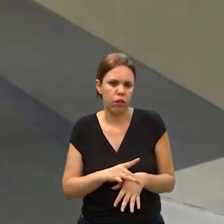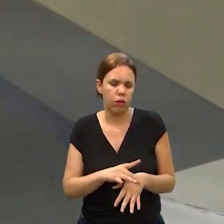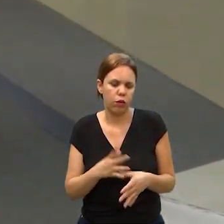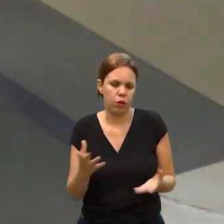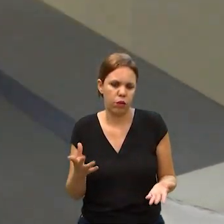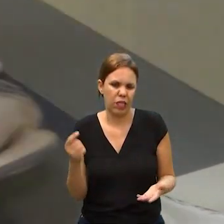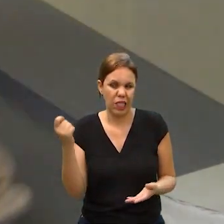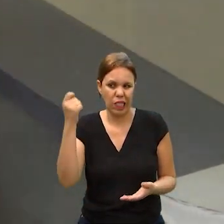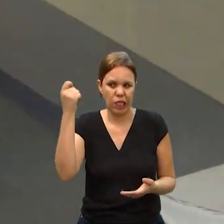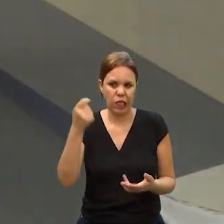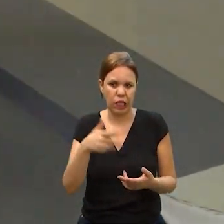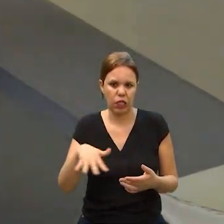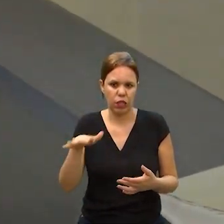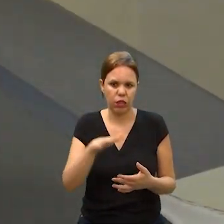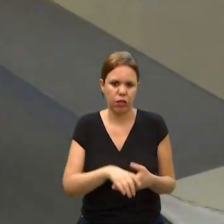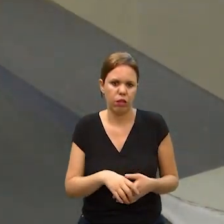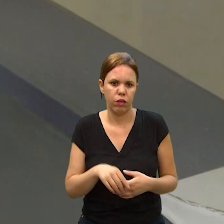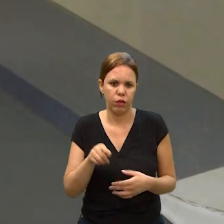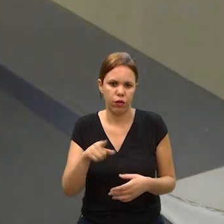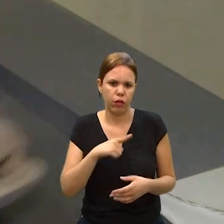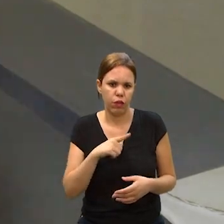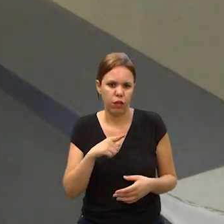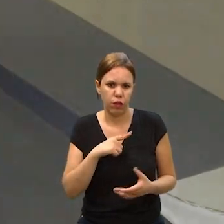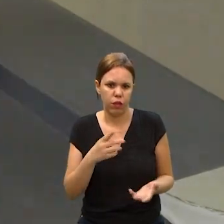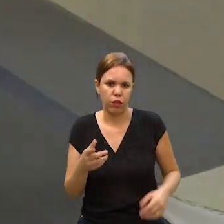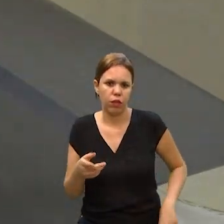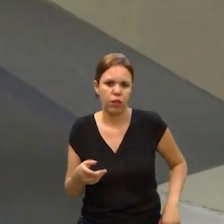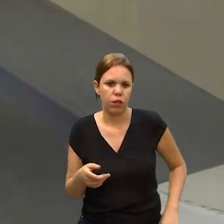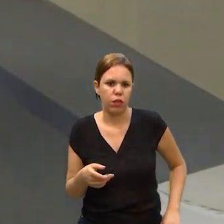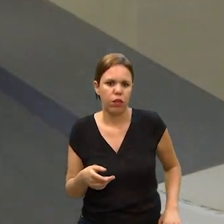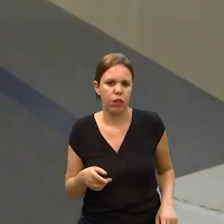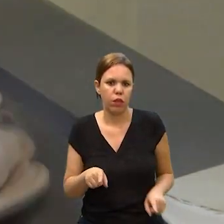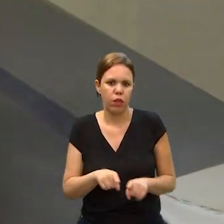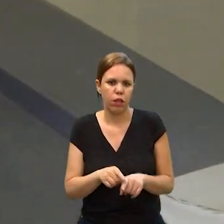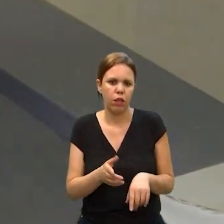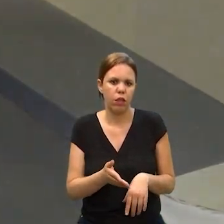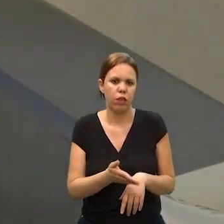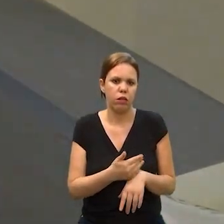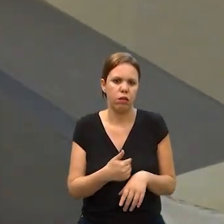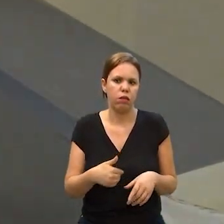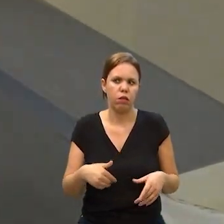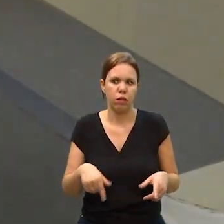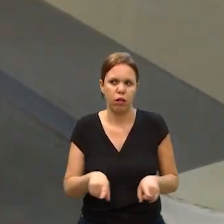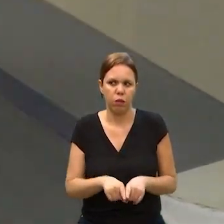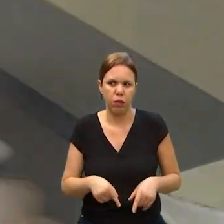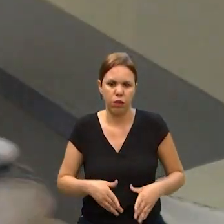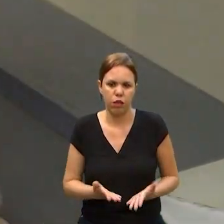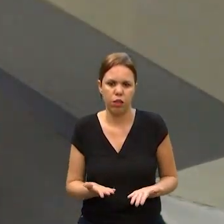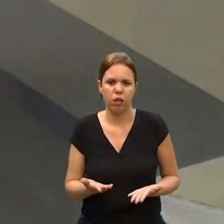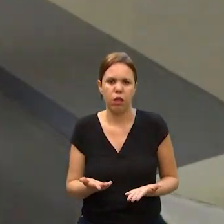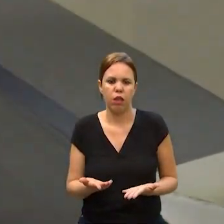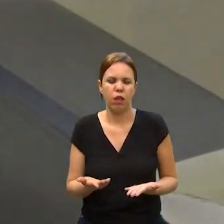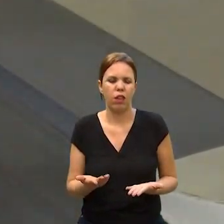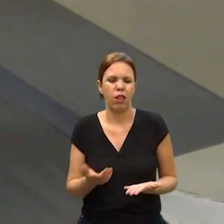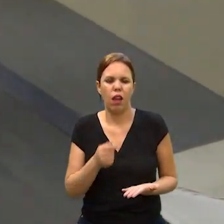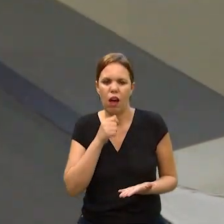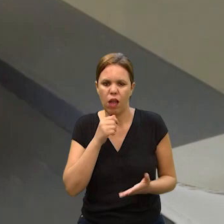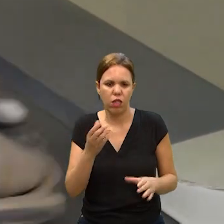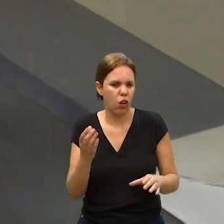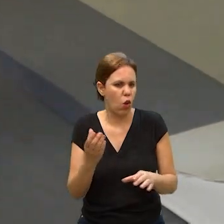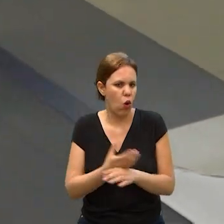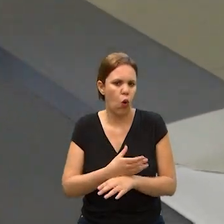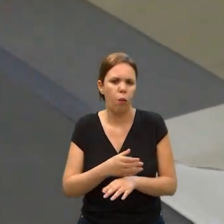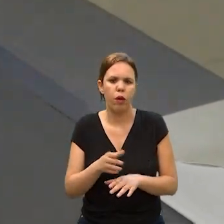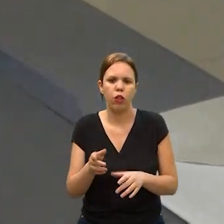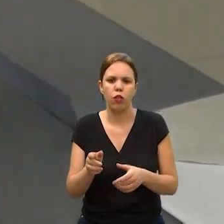casos mais graves, de modo geral, geralmente você vai ter desde causa pré-natal, malformação do sistema nervoso,